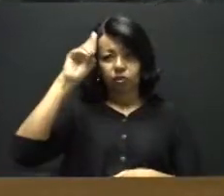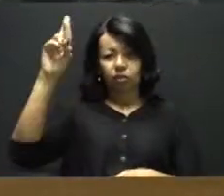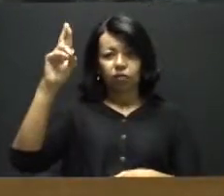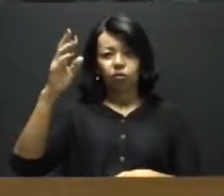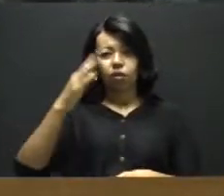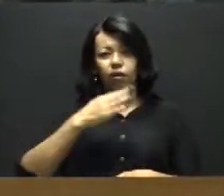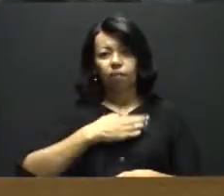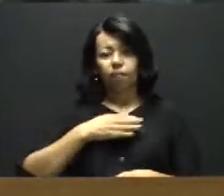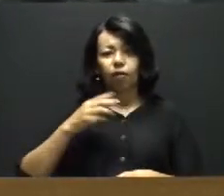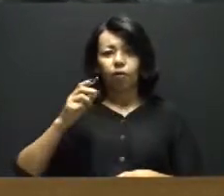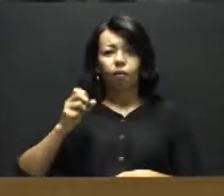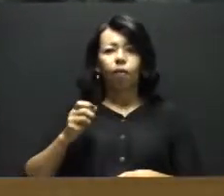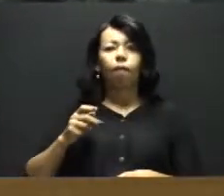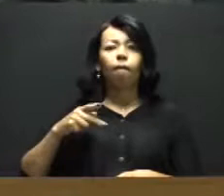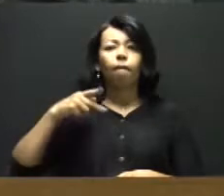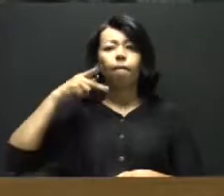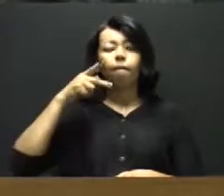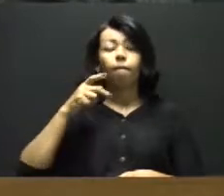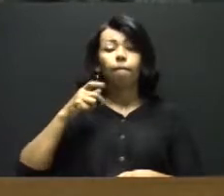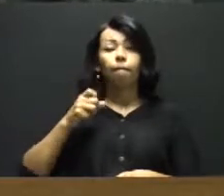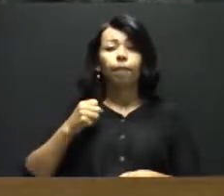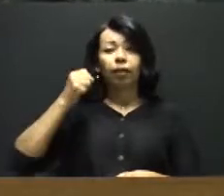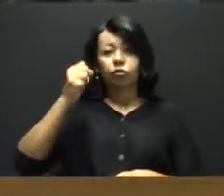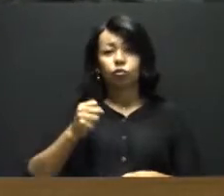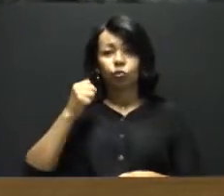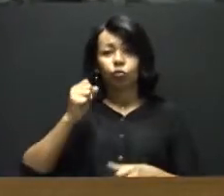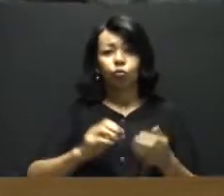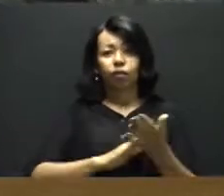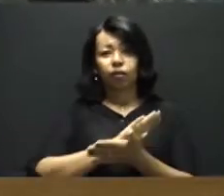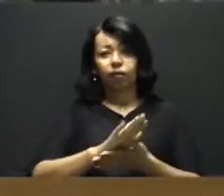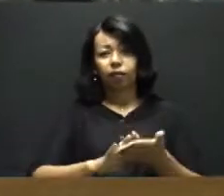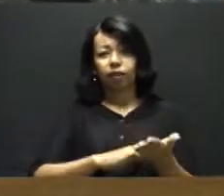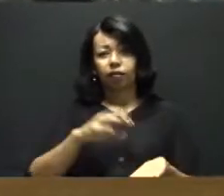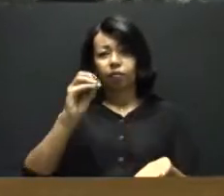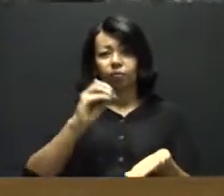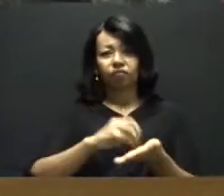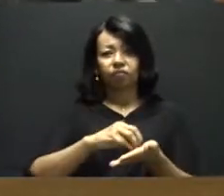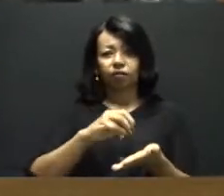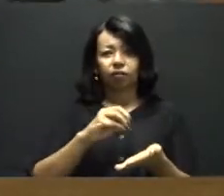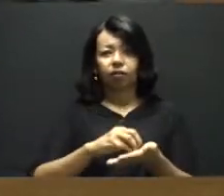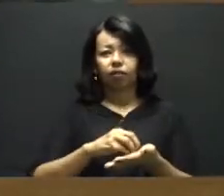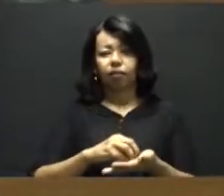e nada me faltará obrigado